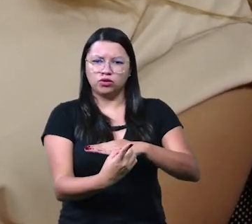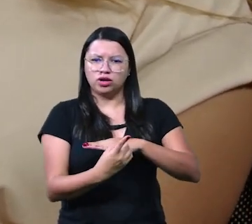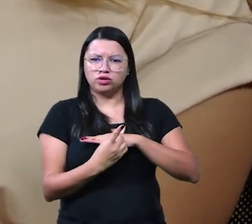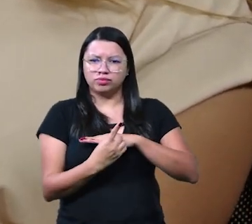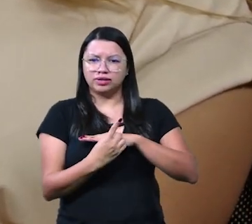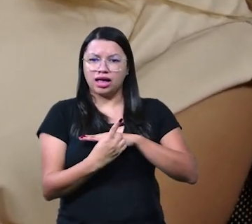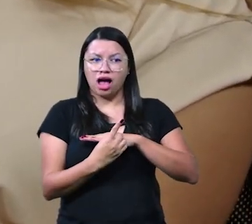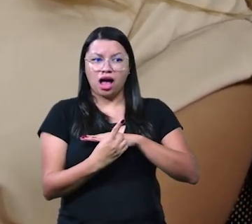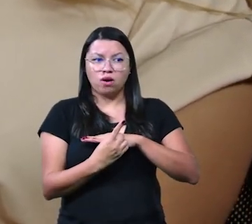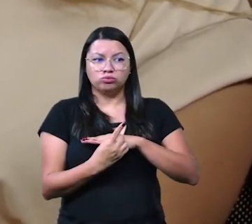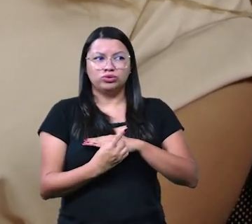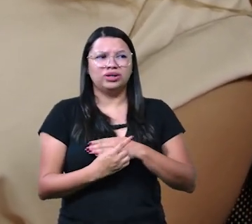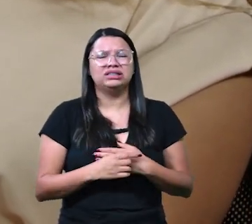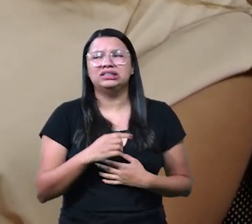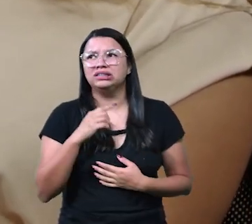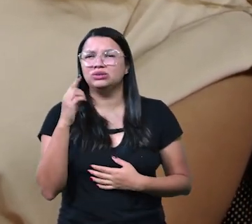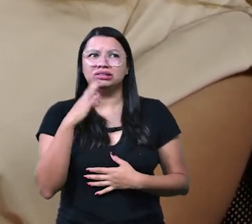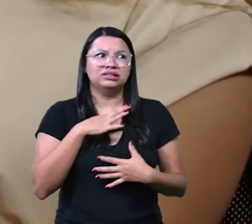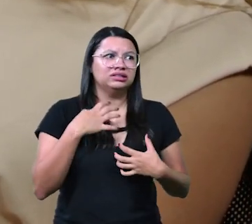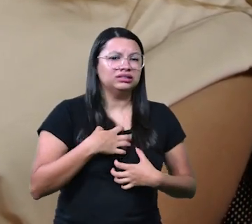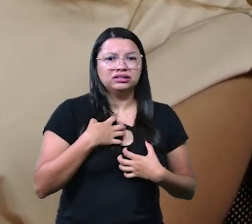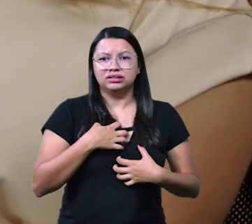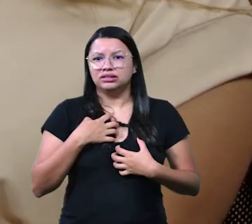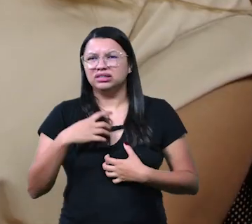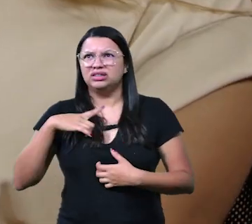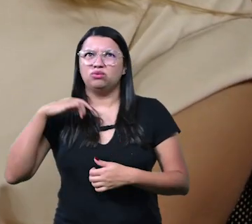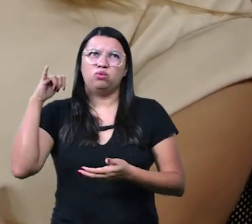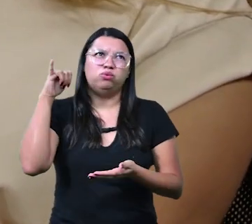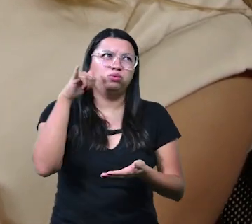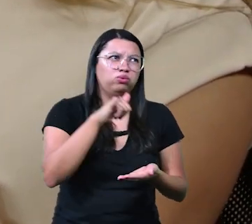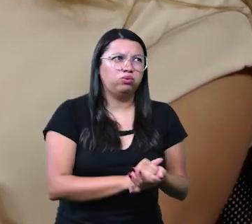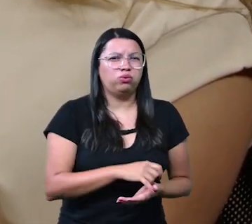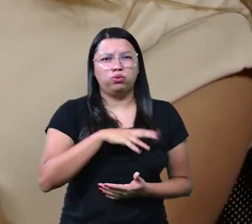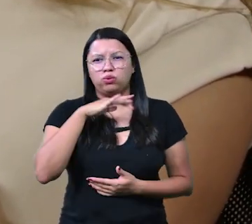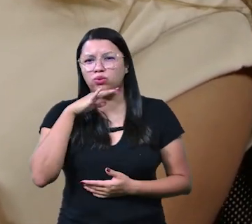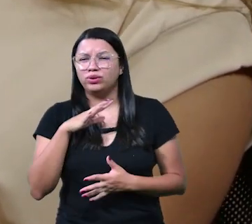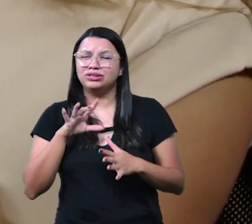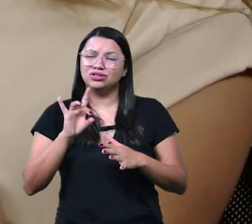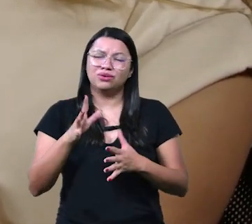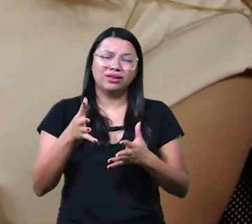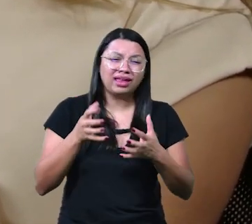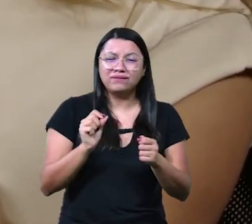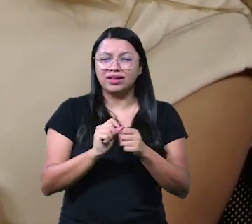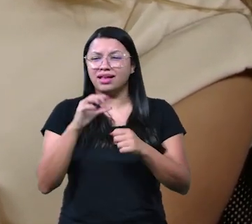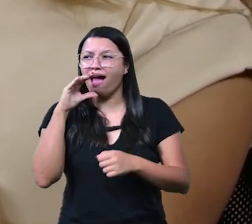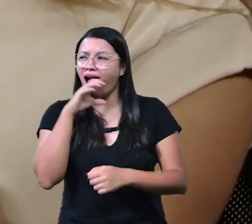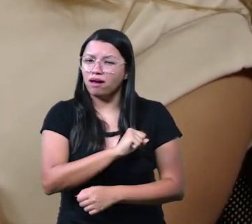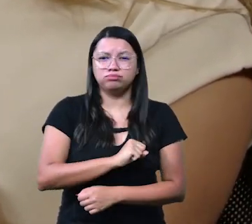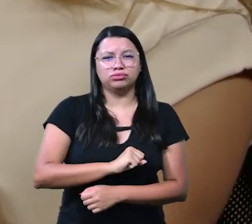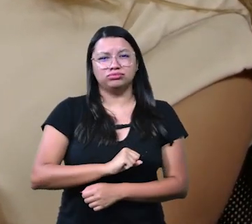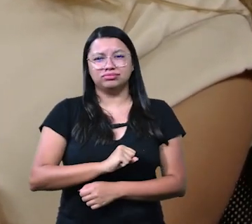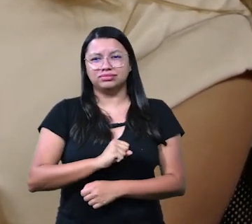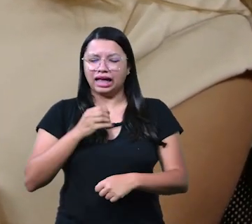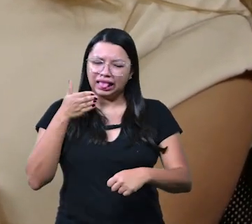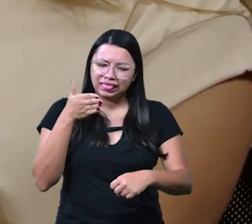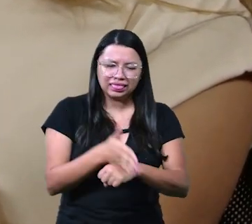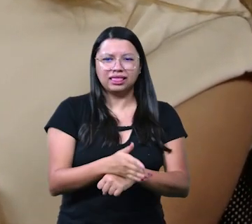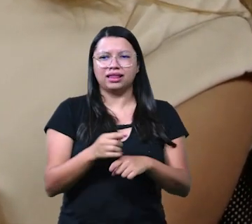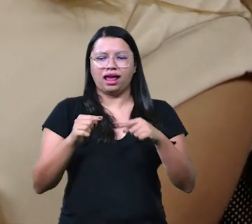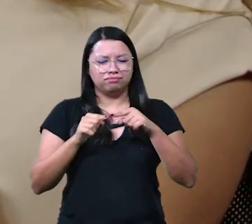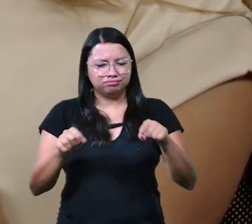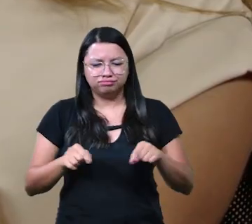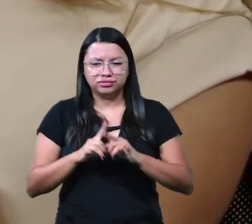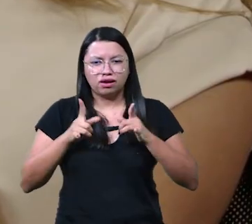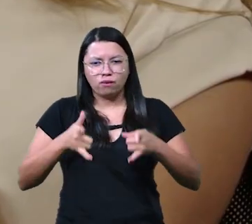super apressado, cansado, teve, né, um voo daqueles, ele só quer fazer um check-in rápido, entrar na UH, tomar um